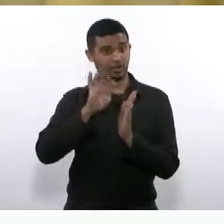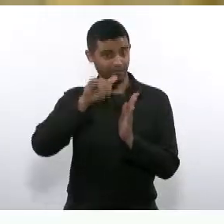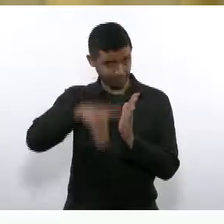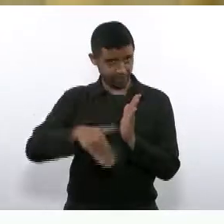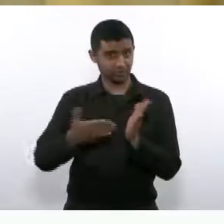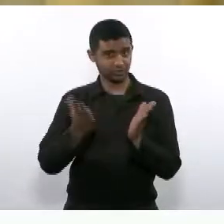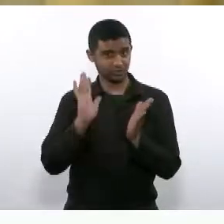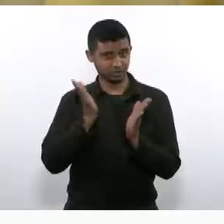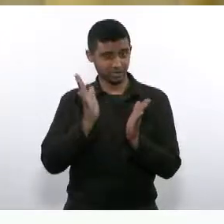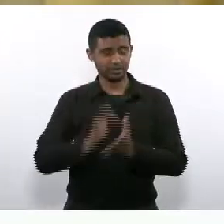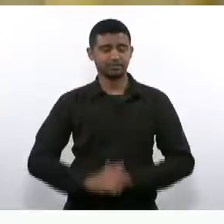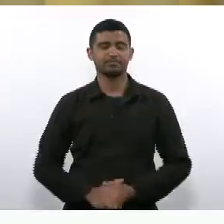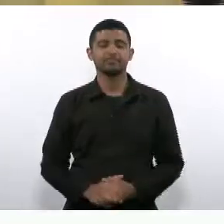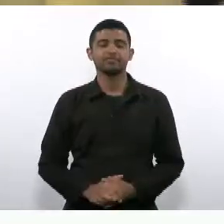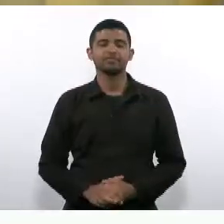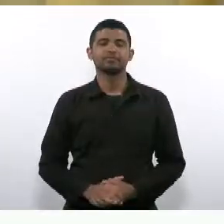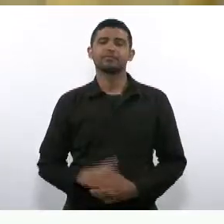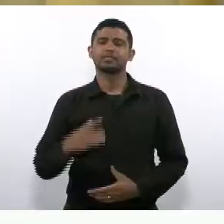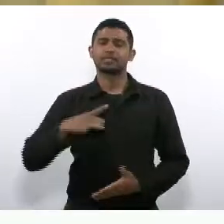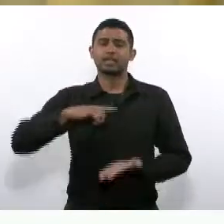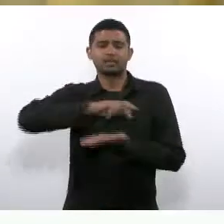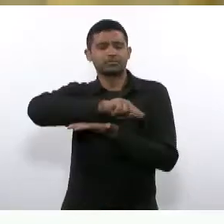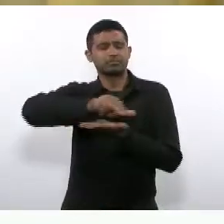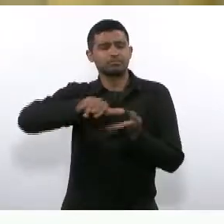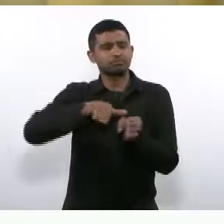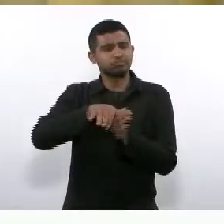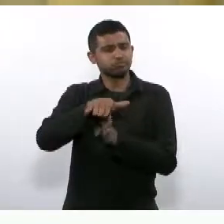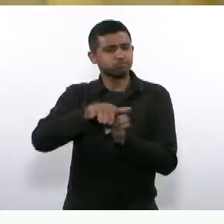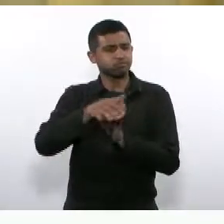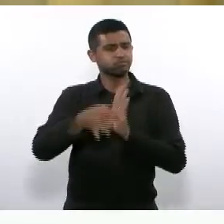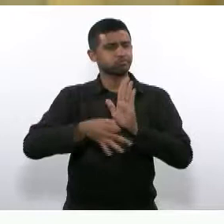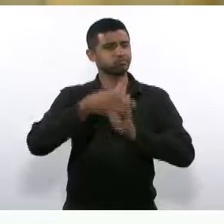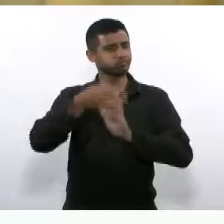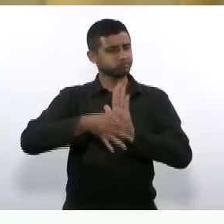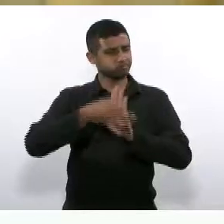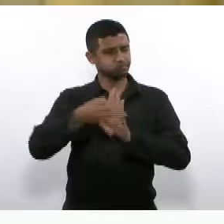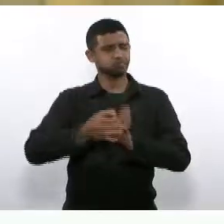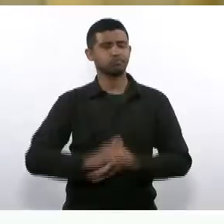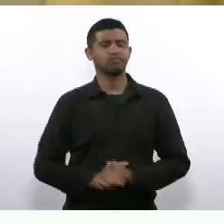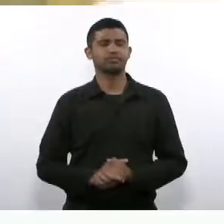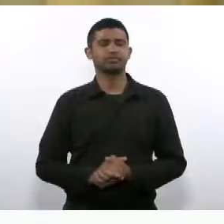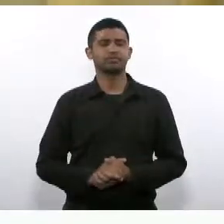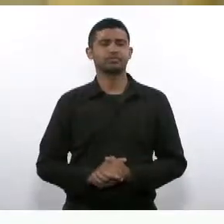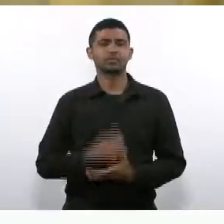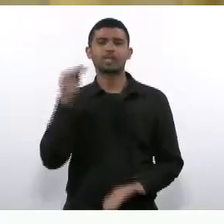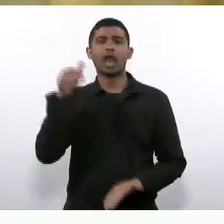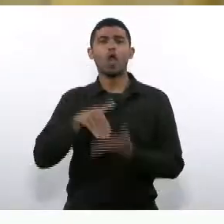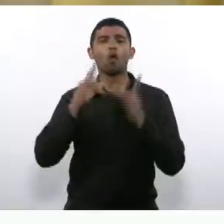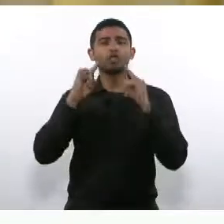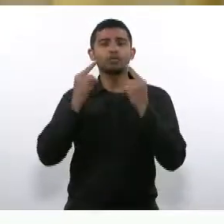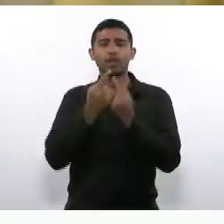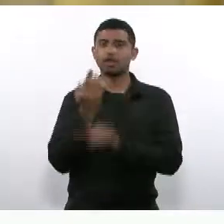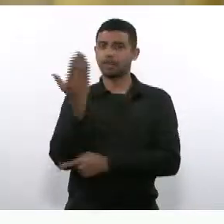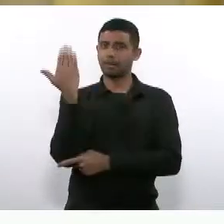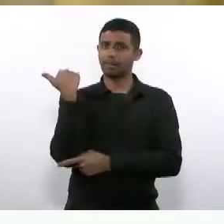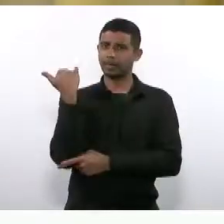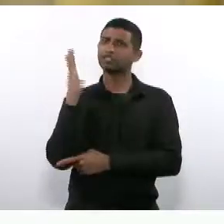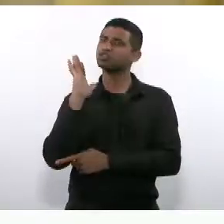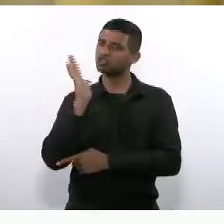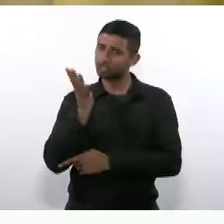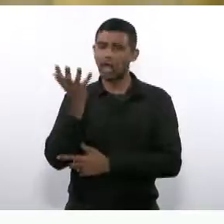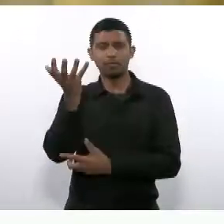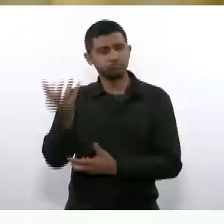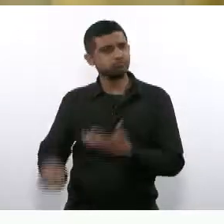desse relatório e as recomendações já apresentadas na última audiência foram